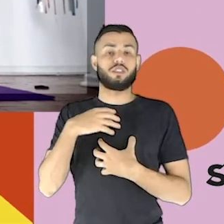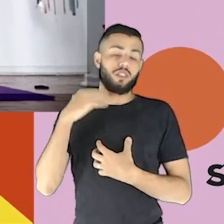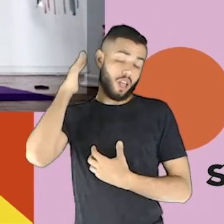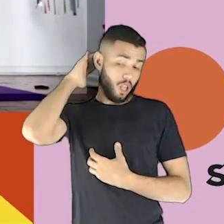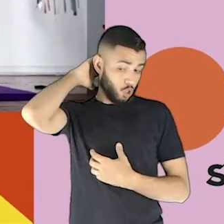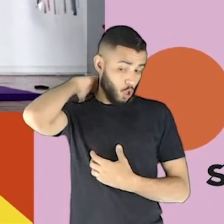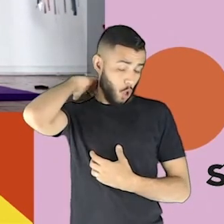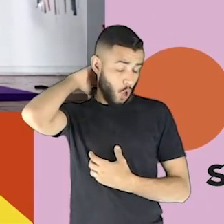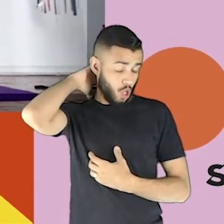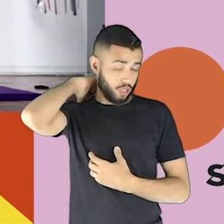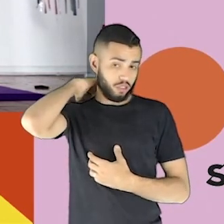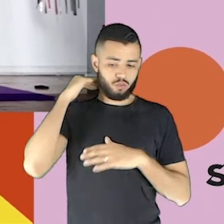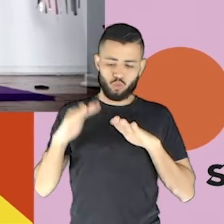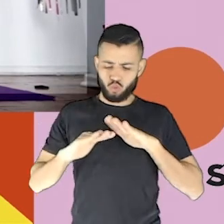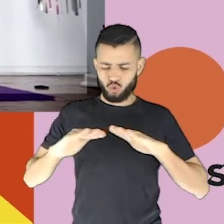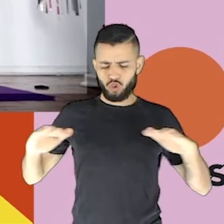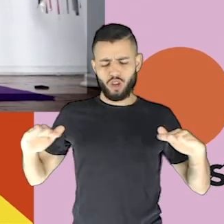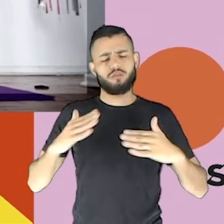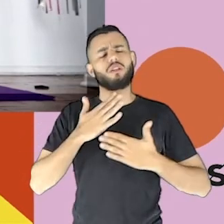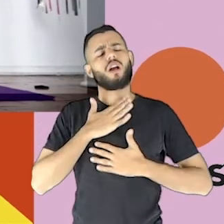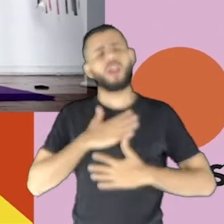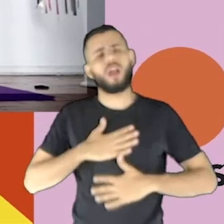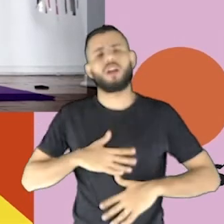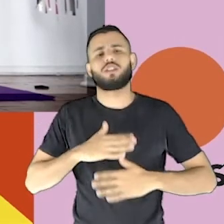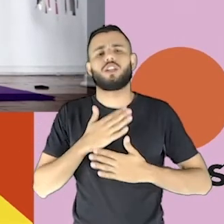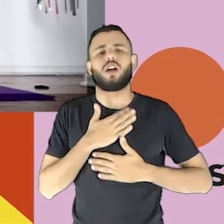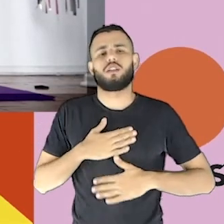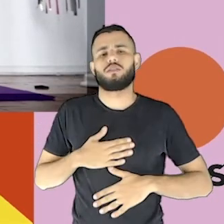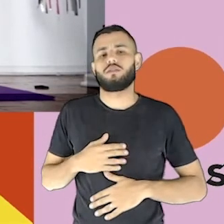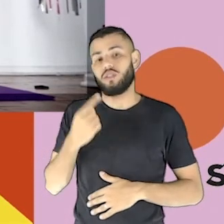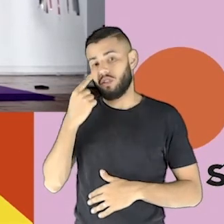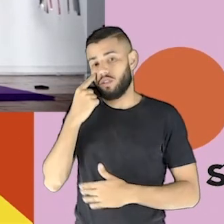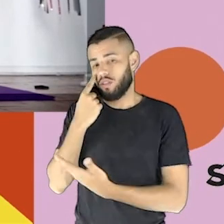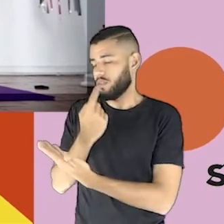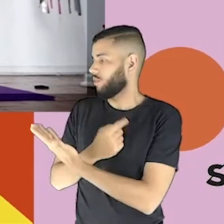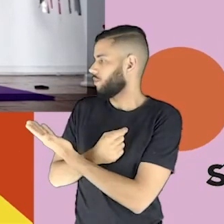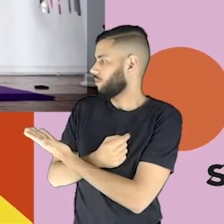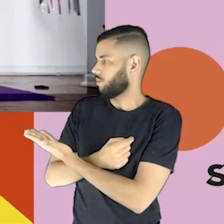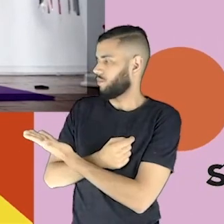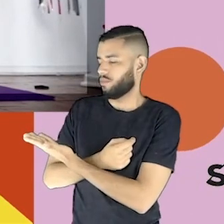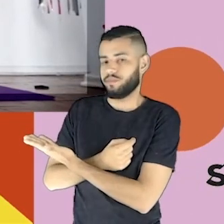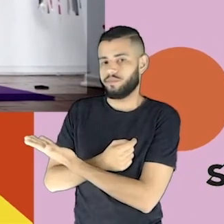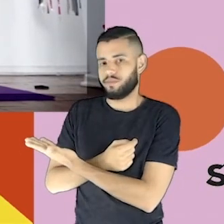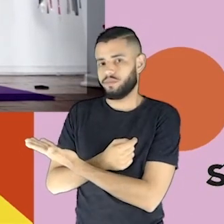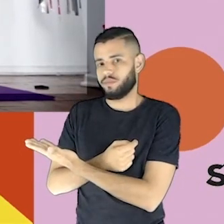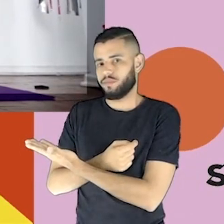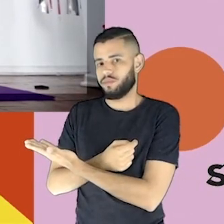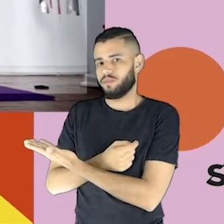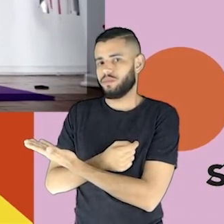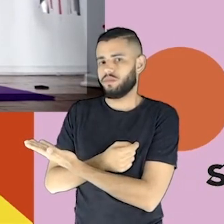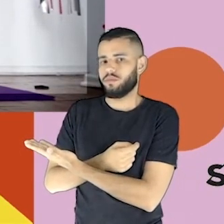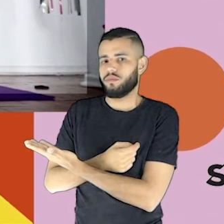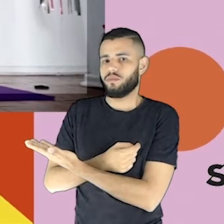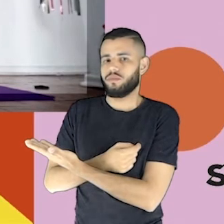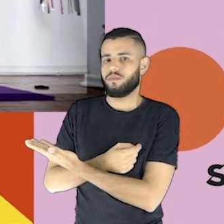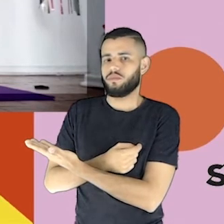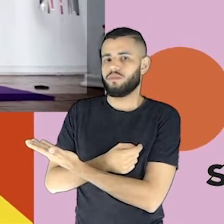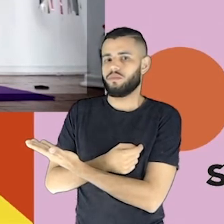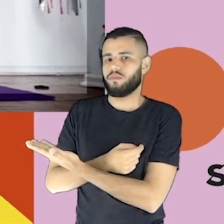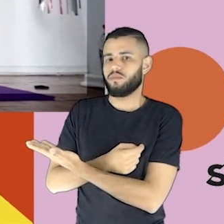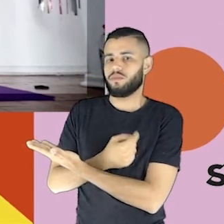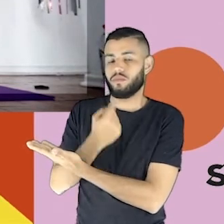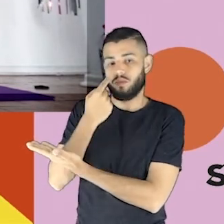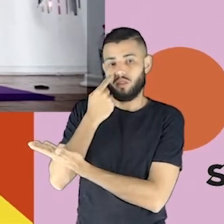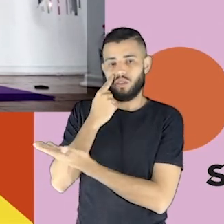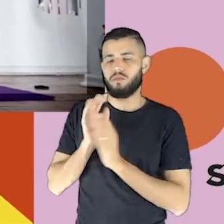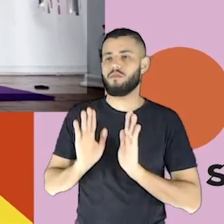chão relaxados. A gente vai inspirar, tirar os pés do chão, expirar, levar os pés, a sola do pé em direção